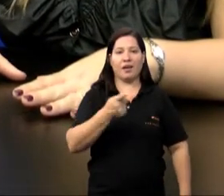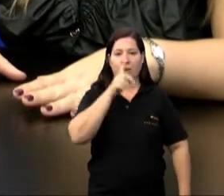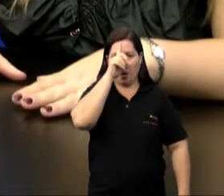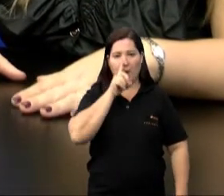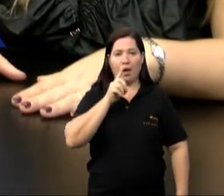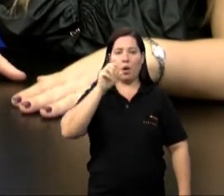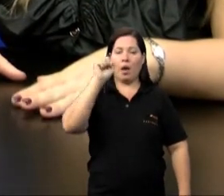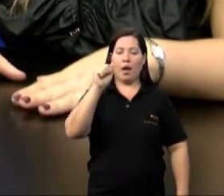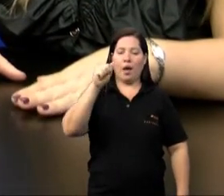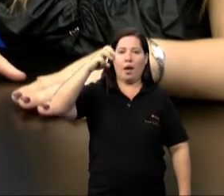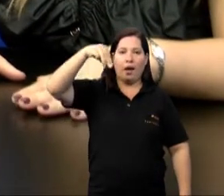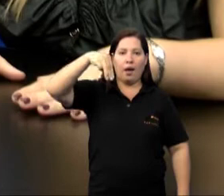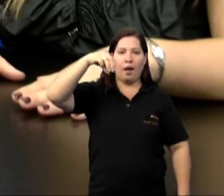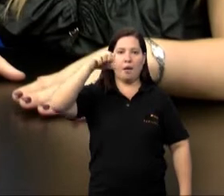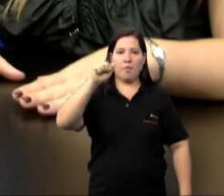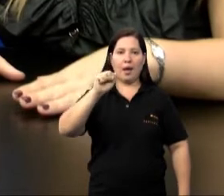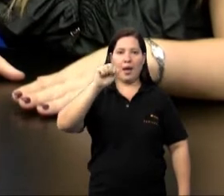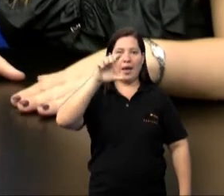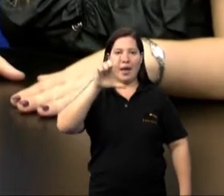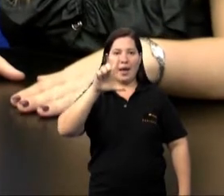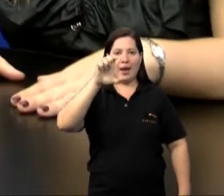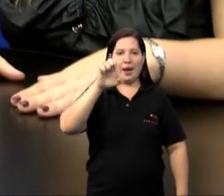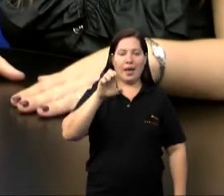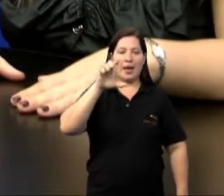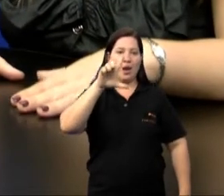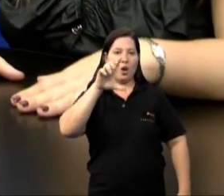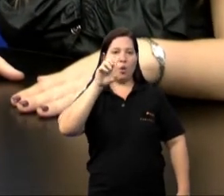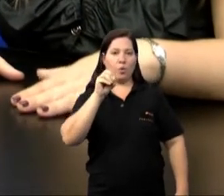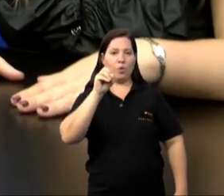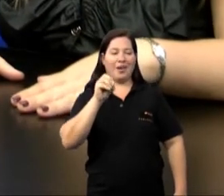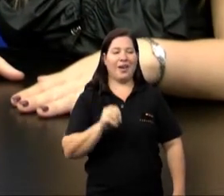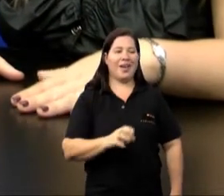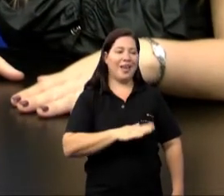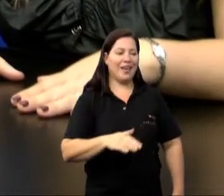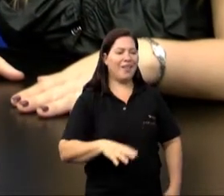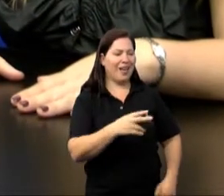né? E a mãe... Amarelinho. Não, ainda fala a mesma coisa,